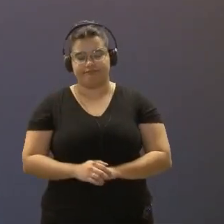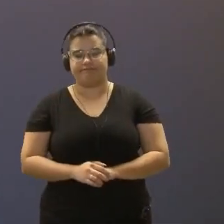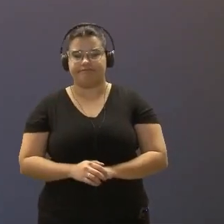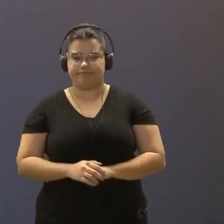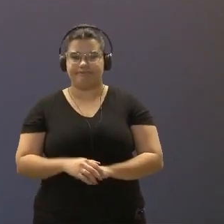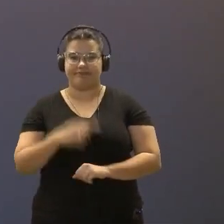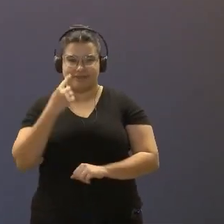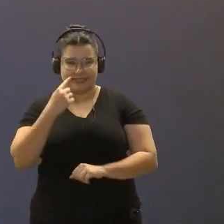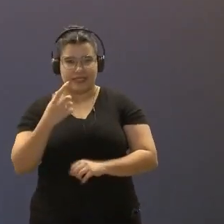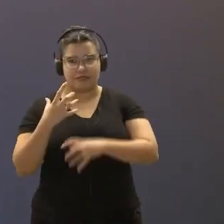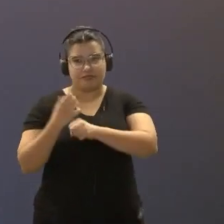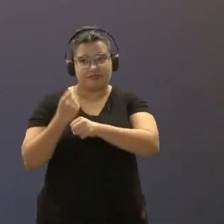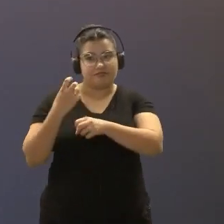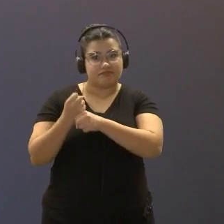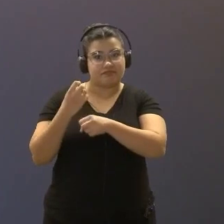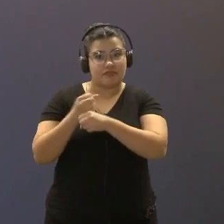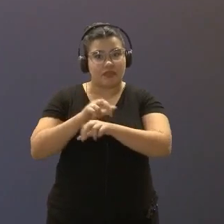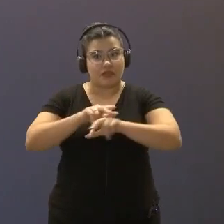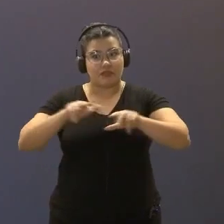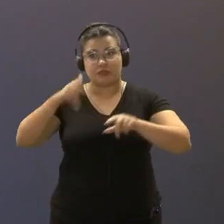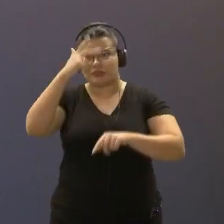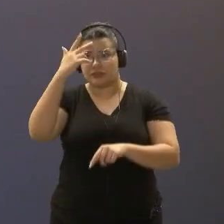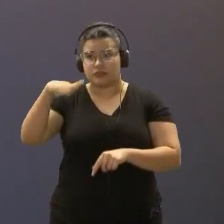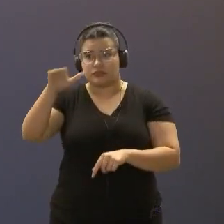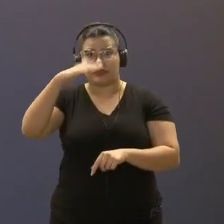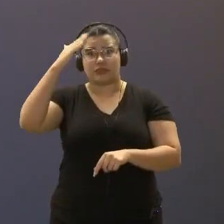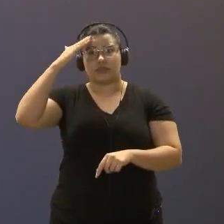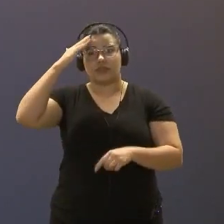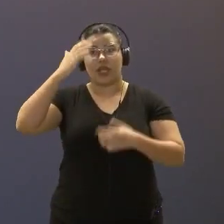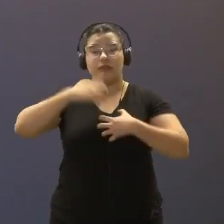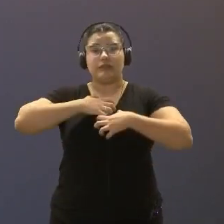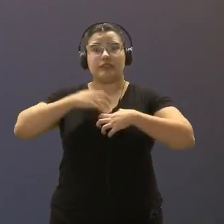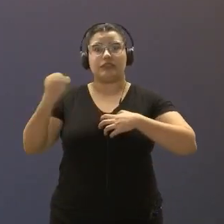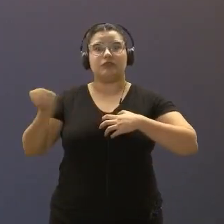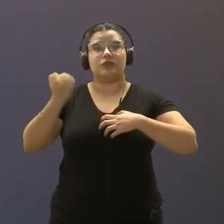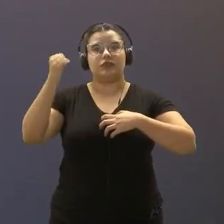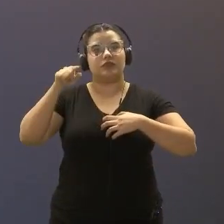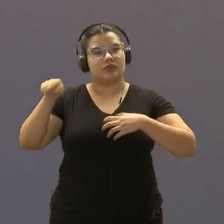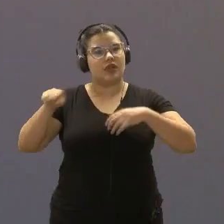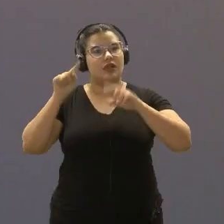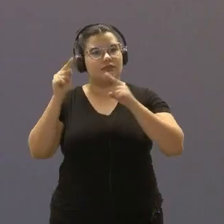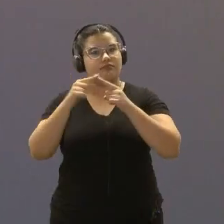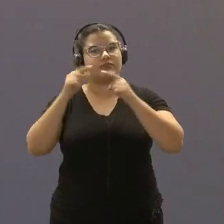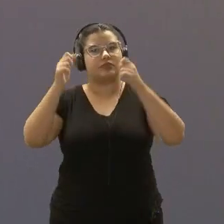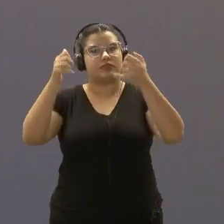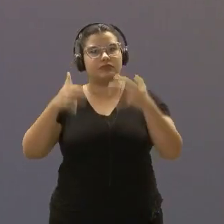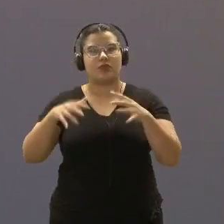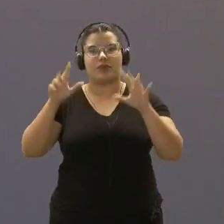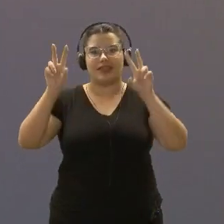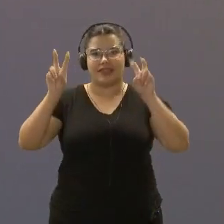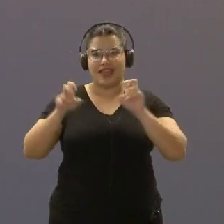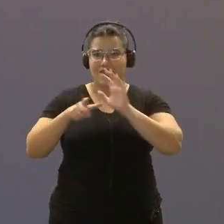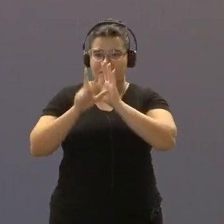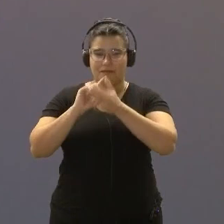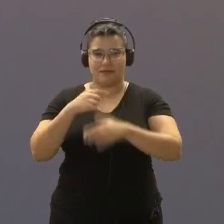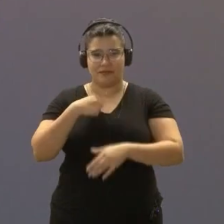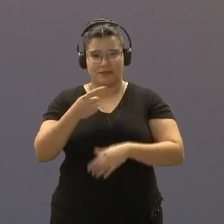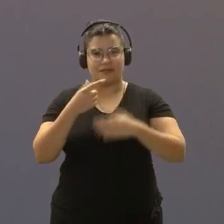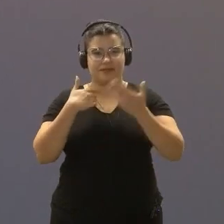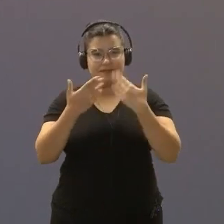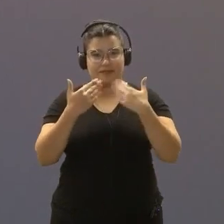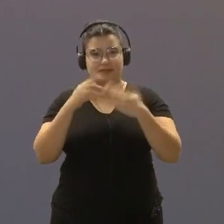traz esses números, essa sensibilização do paciente fica muito importante. Ela tocou num tema que a gente também conversou antes da live, que é a